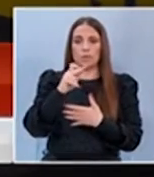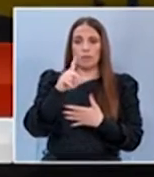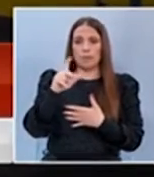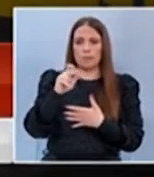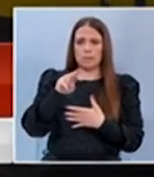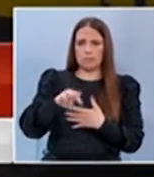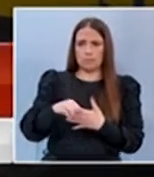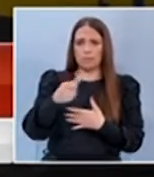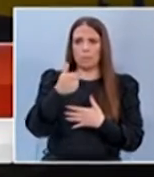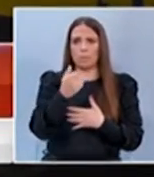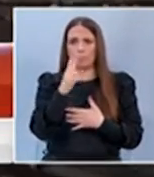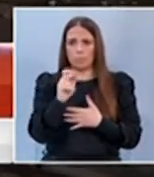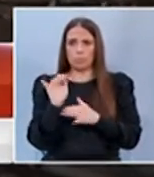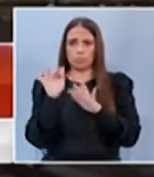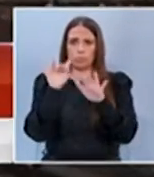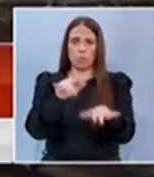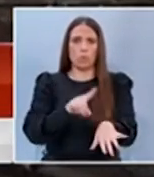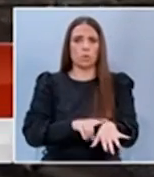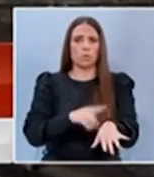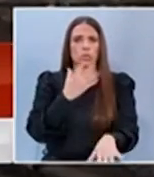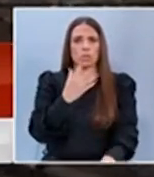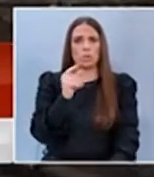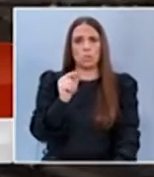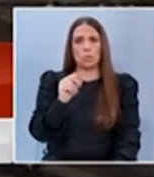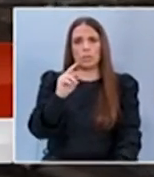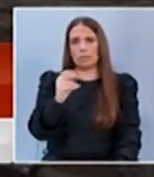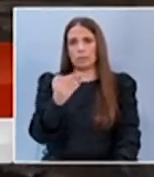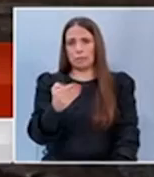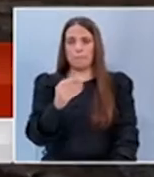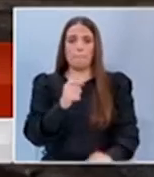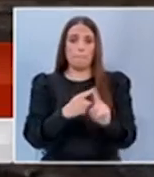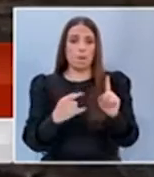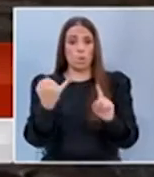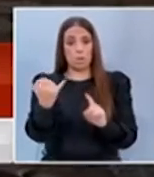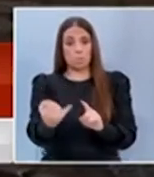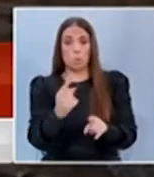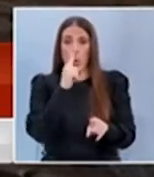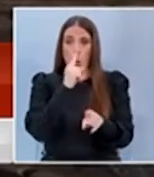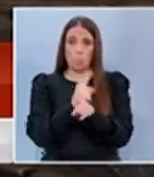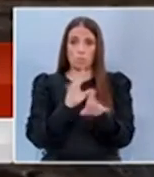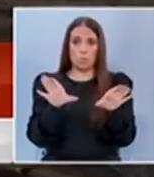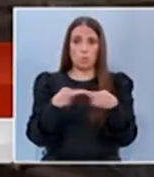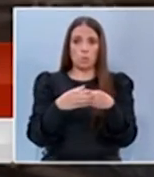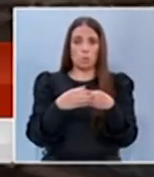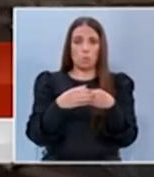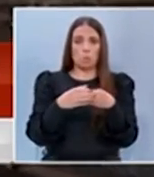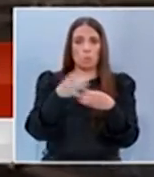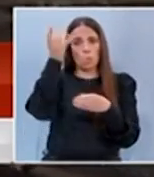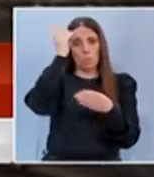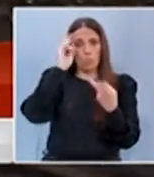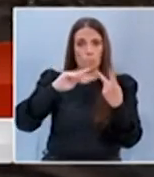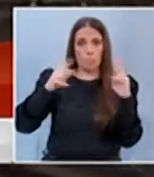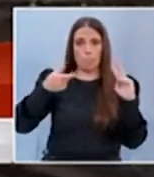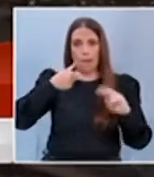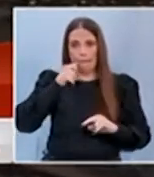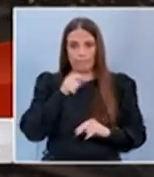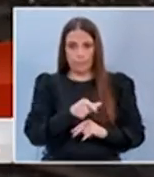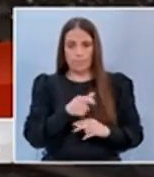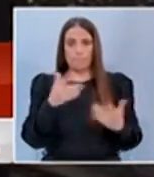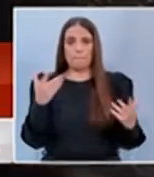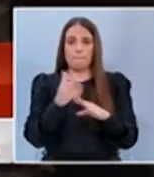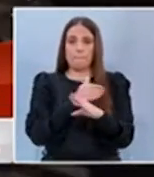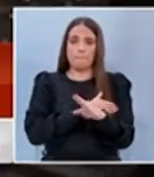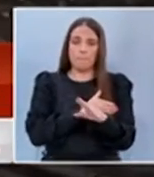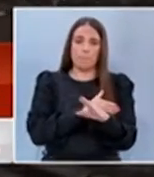pelas 17h37, exatamente meia hora depois e ao mesmo tempo que uma equipa dos municipais do Cartacho, que entretanto